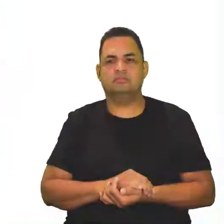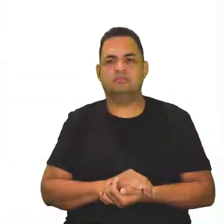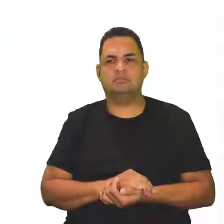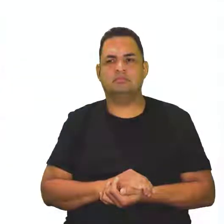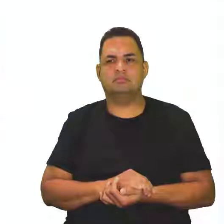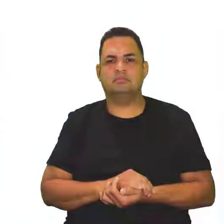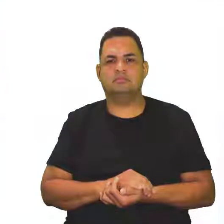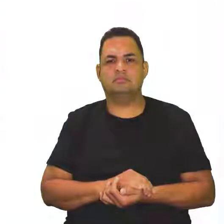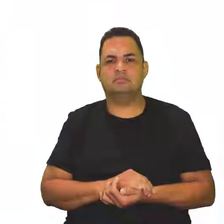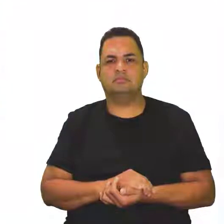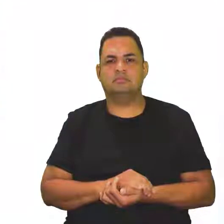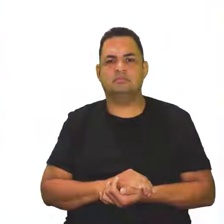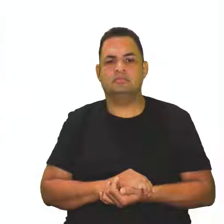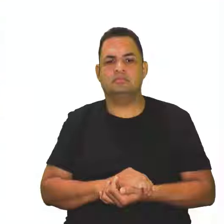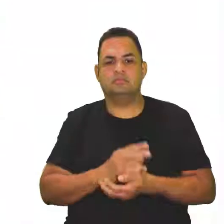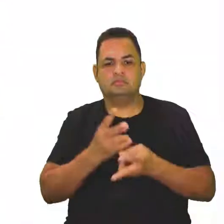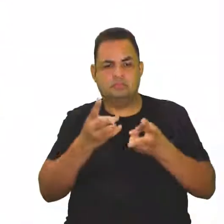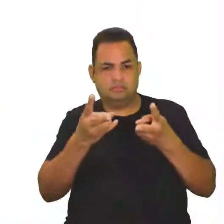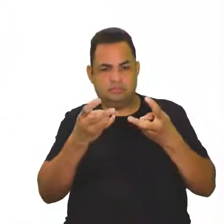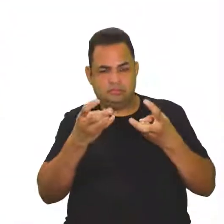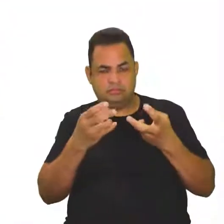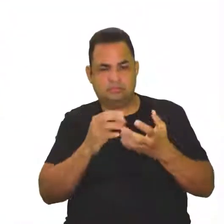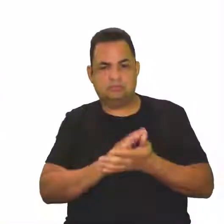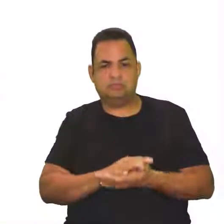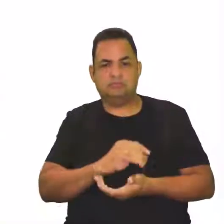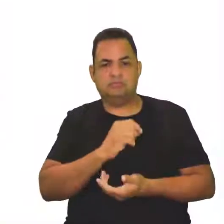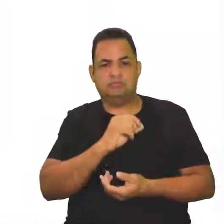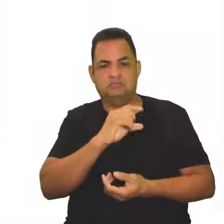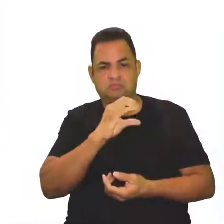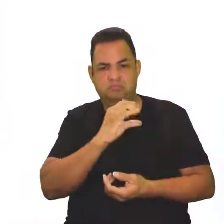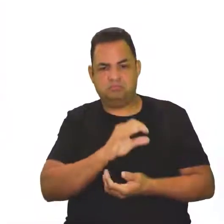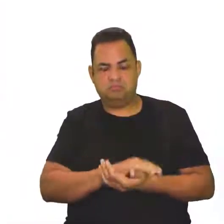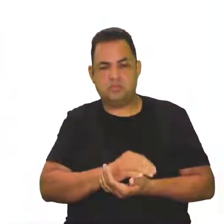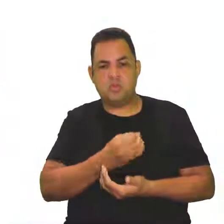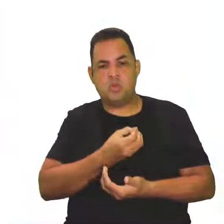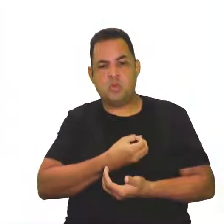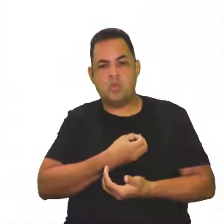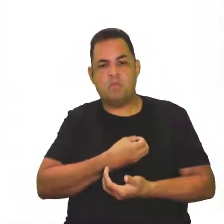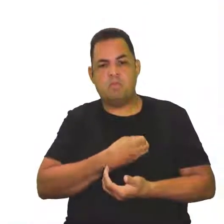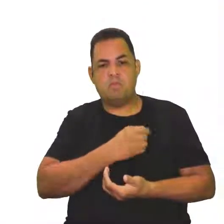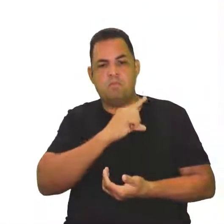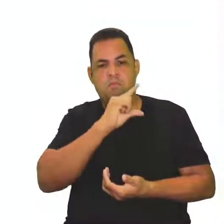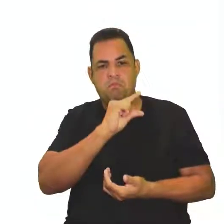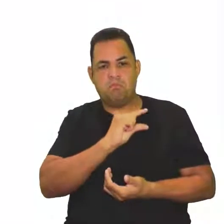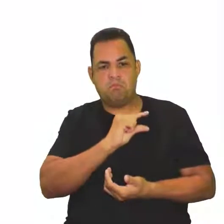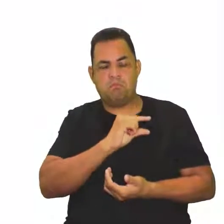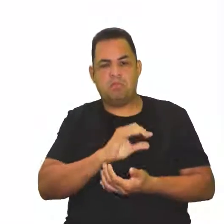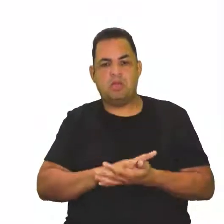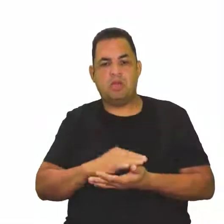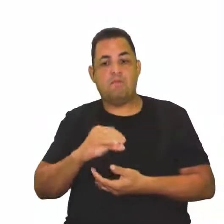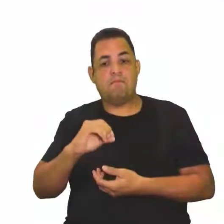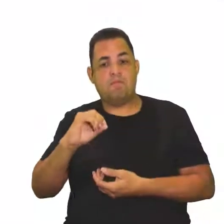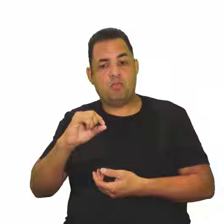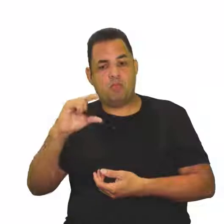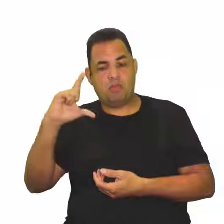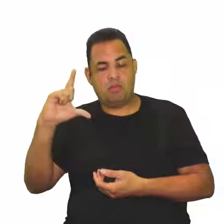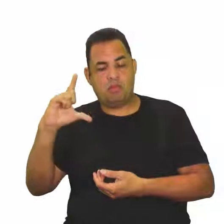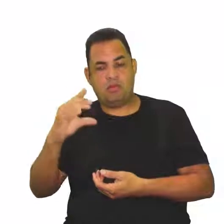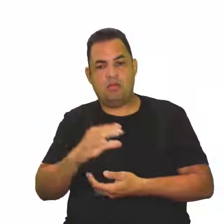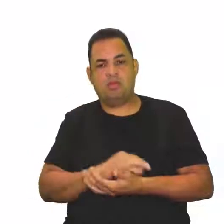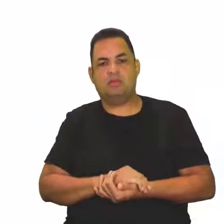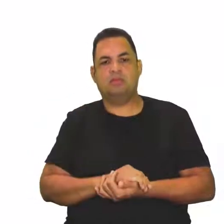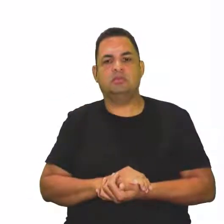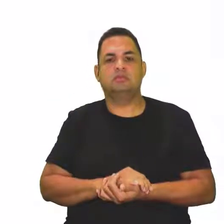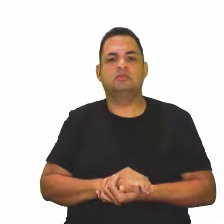então aí perceberam que é do menor para o maior, né? Potencial, nesse caso, maior da Terra. Por outro lado, se eu